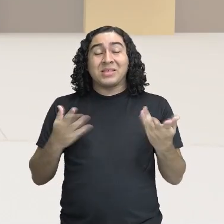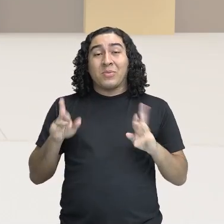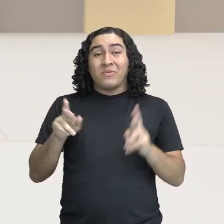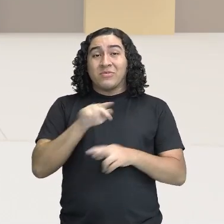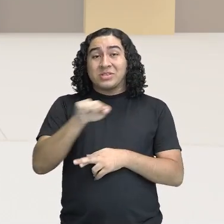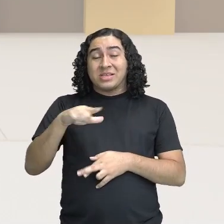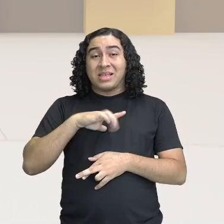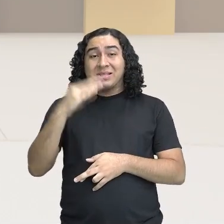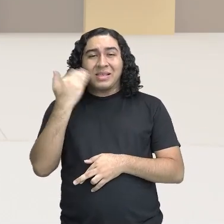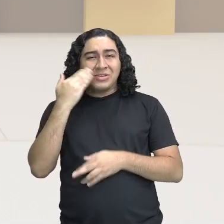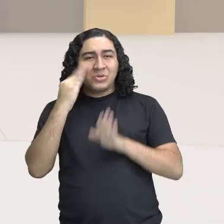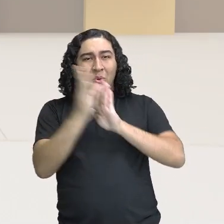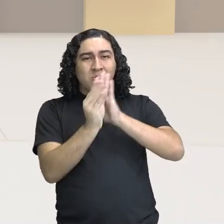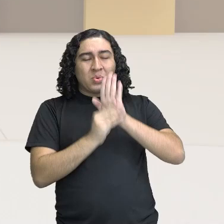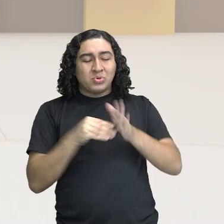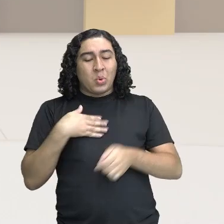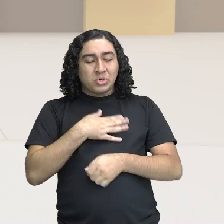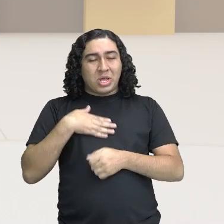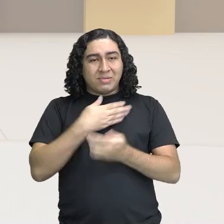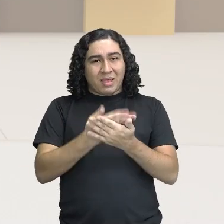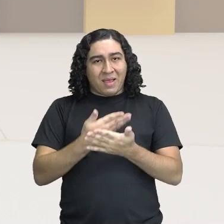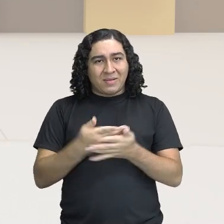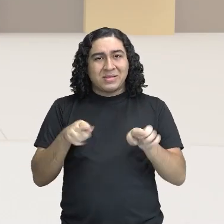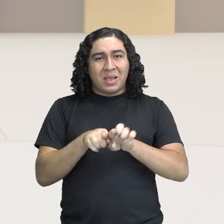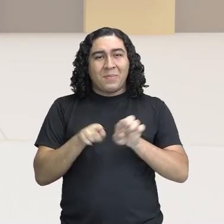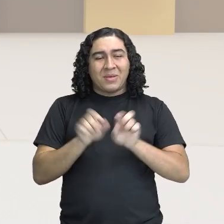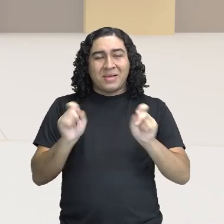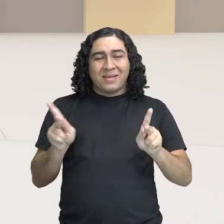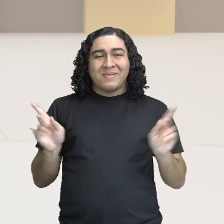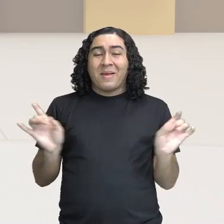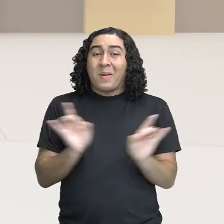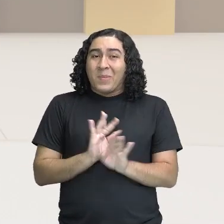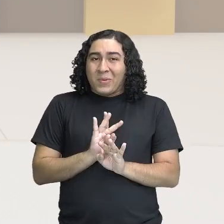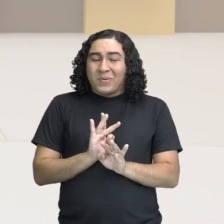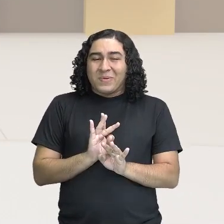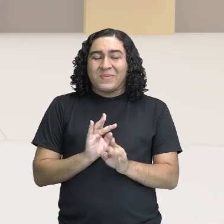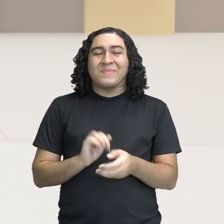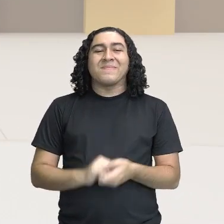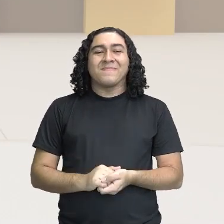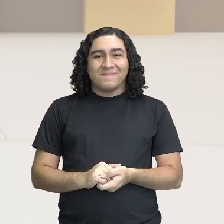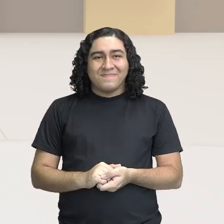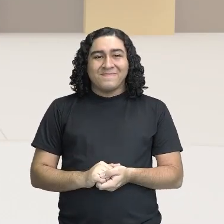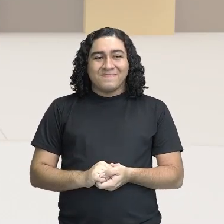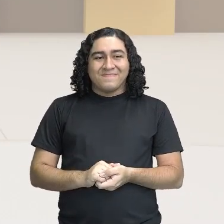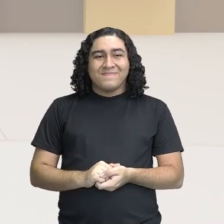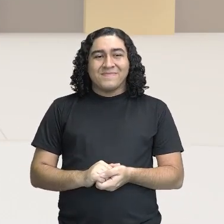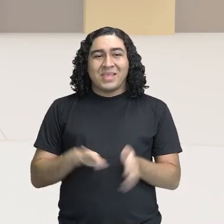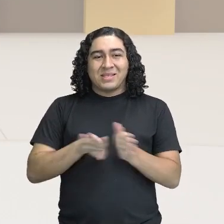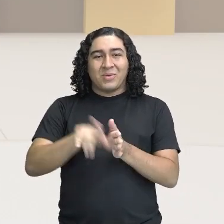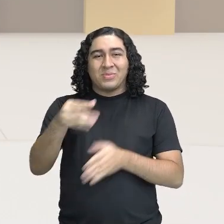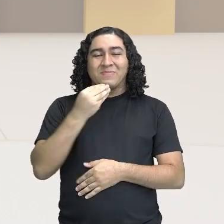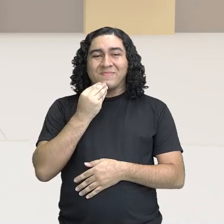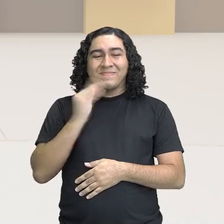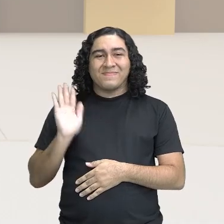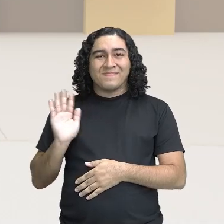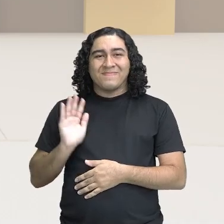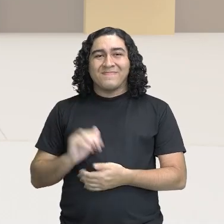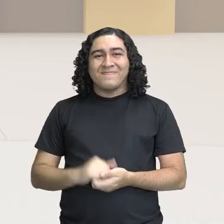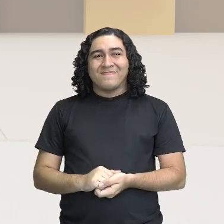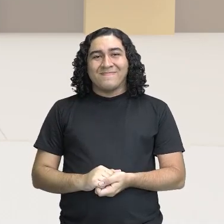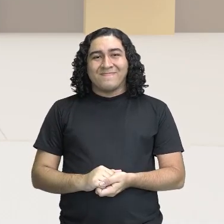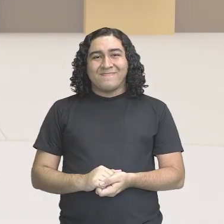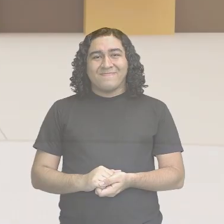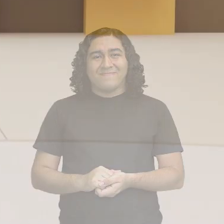que vocês tenham compreendido, tenham gostado da aula. E nós ficamos por aqui, né, professor? Ficamos por aqui. Até a próxima. Até a próxima.